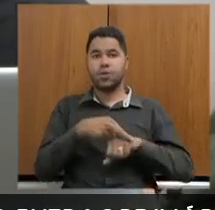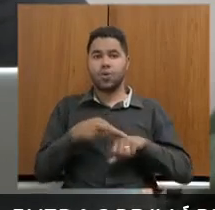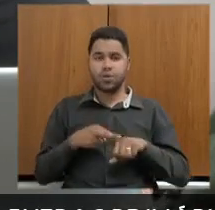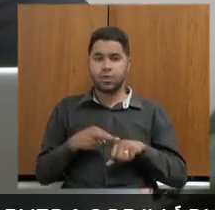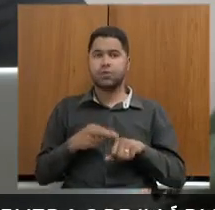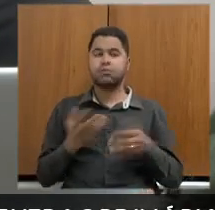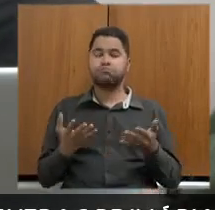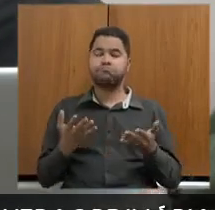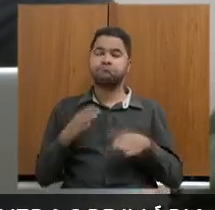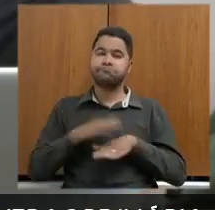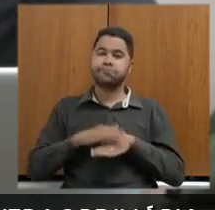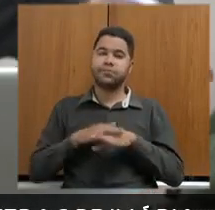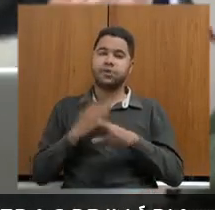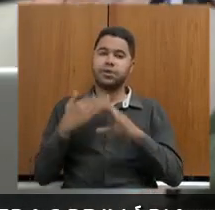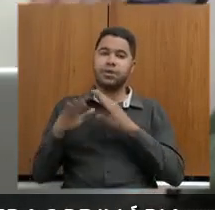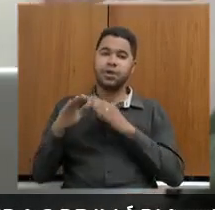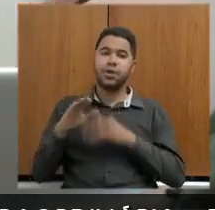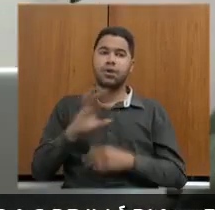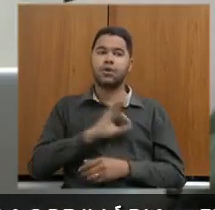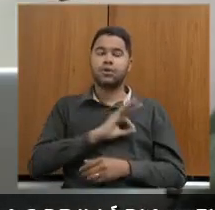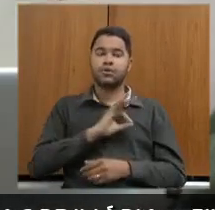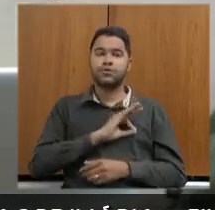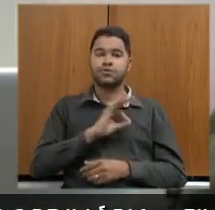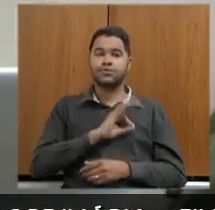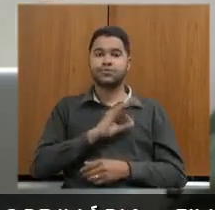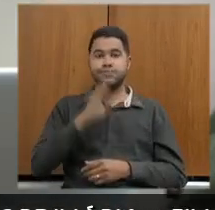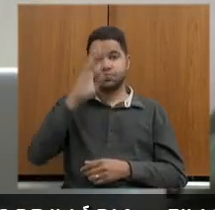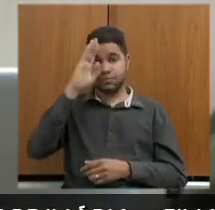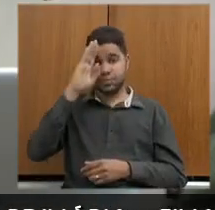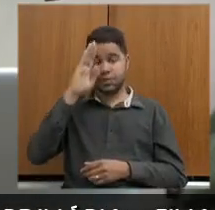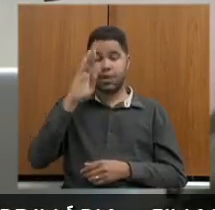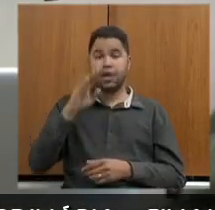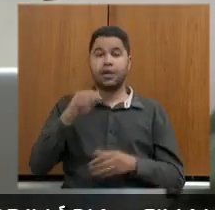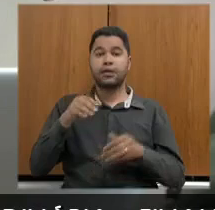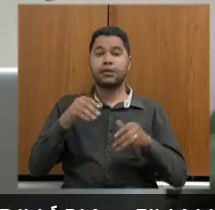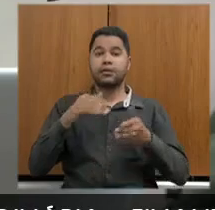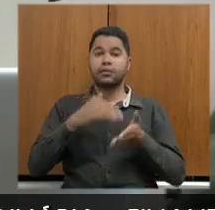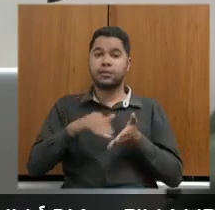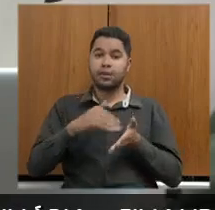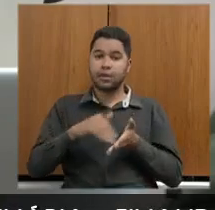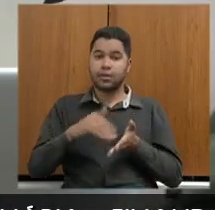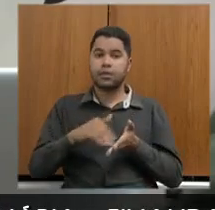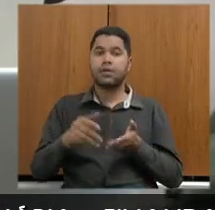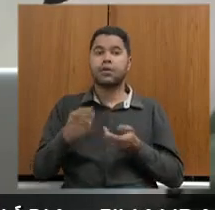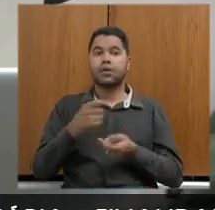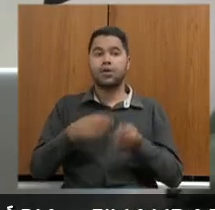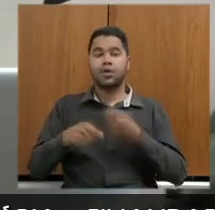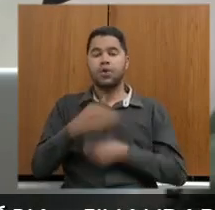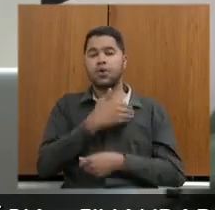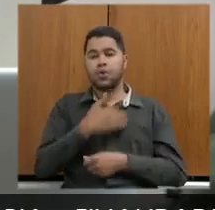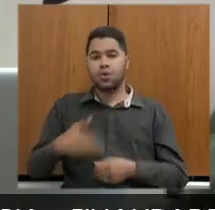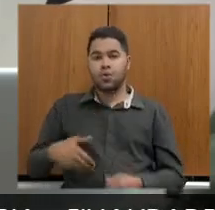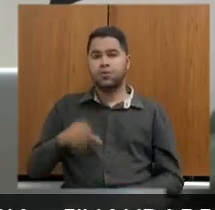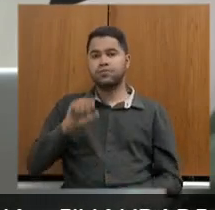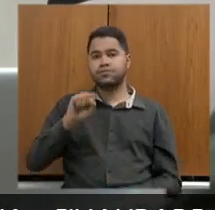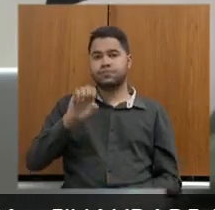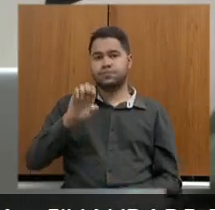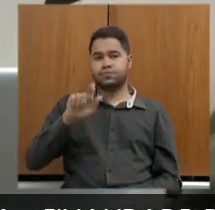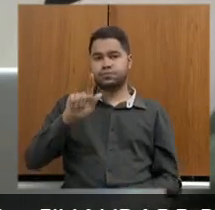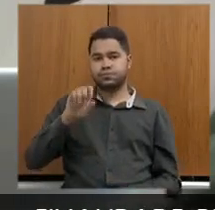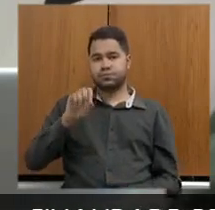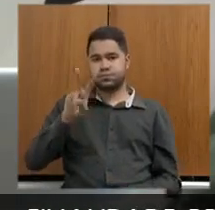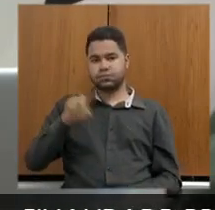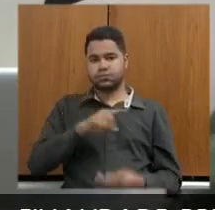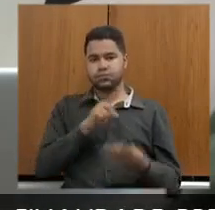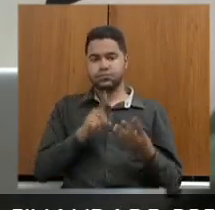a vossa excelência seja encaminhada à polícia militar Minas Gerais Secretaria de Estado de Fazenda secretário planejamento e gestão Secretaria de governo cegov e